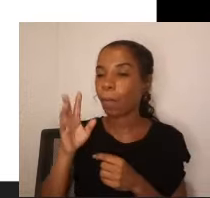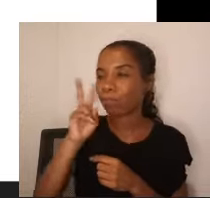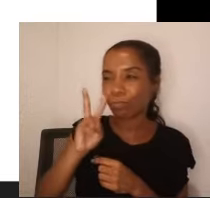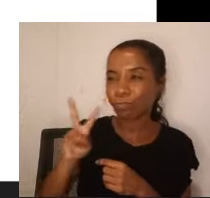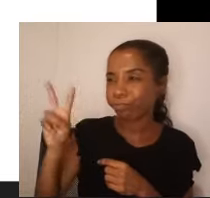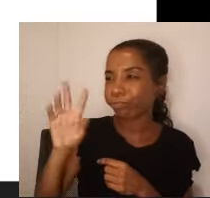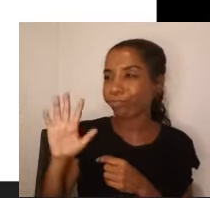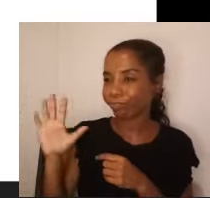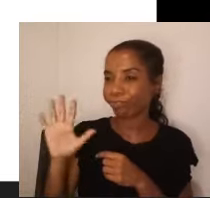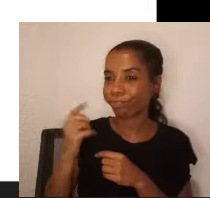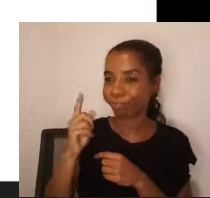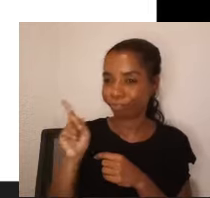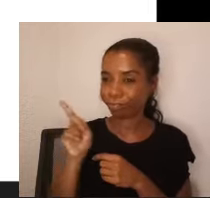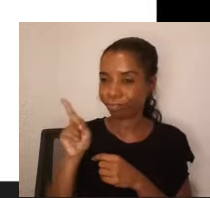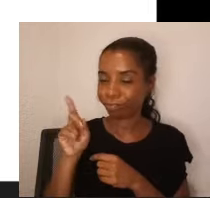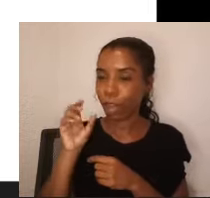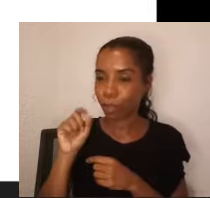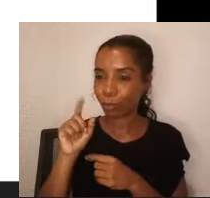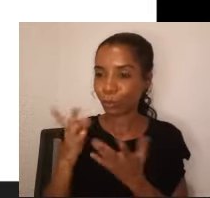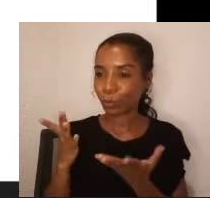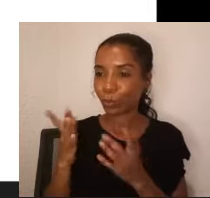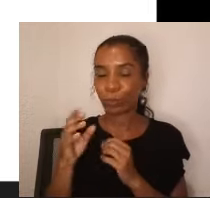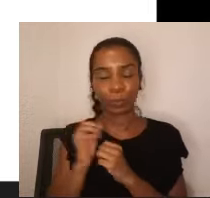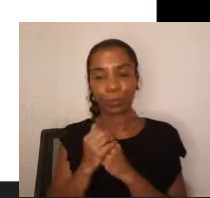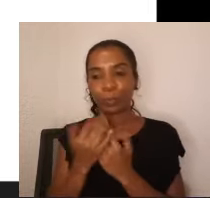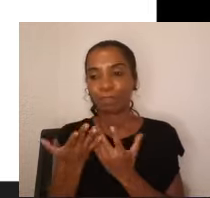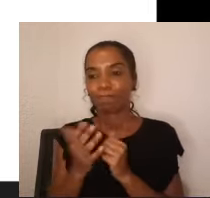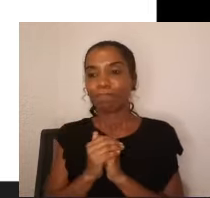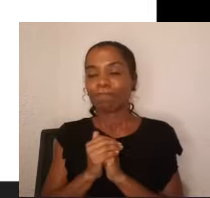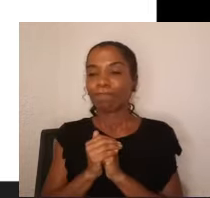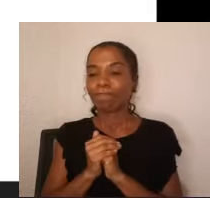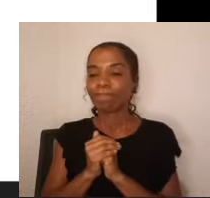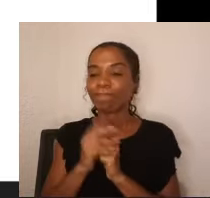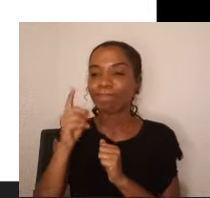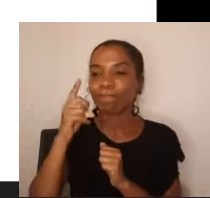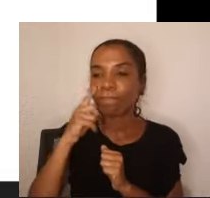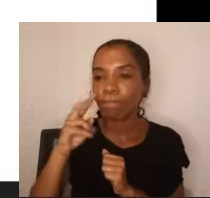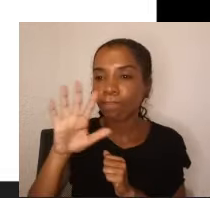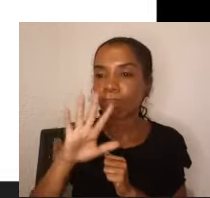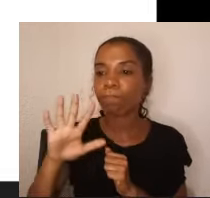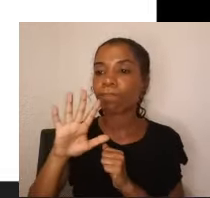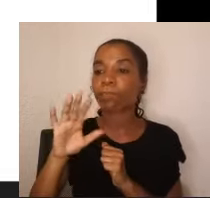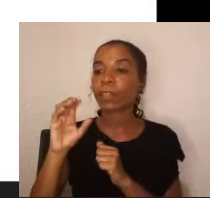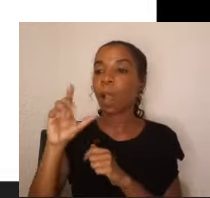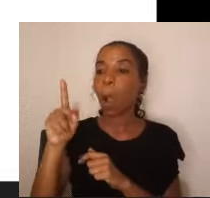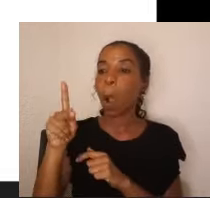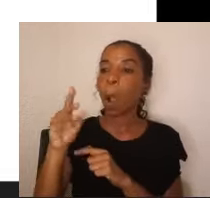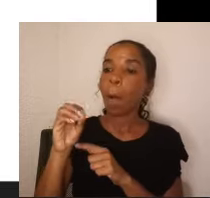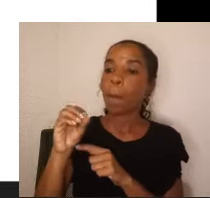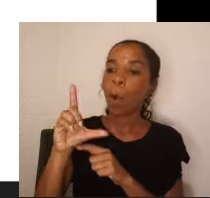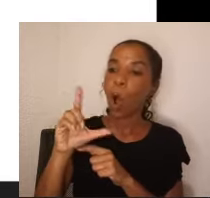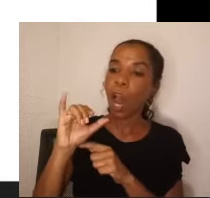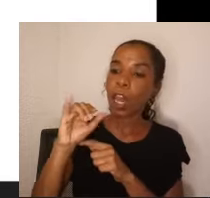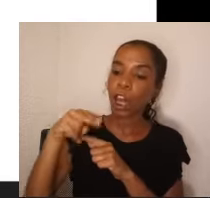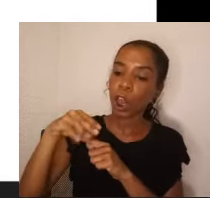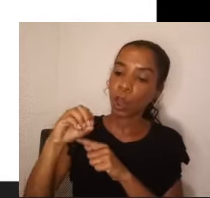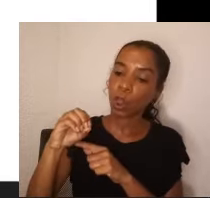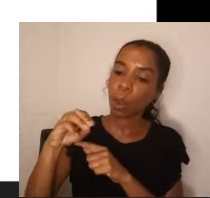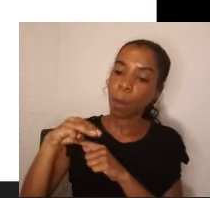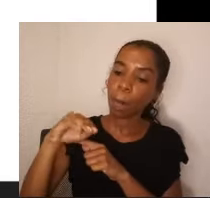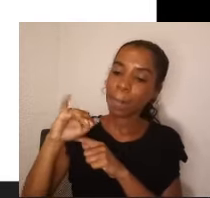aqui na expressão do limite, que, por ser polinomial, é uma função contínua. Então,